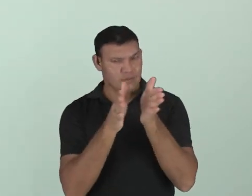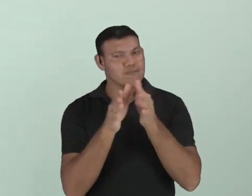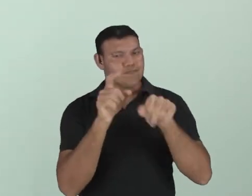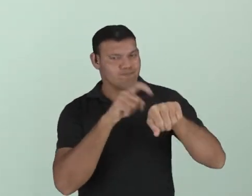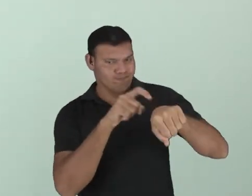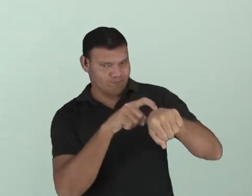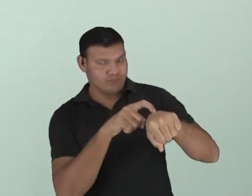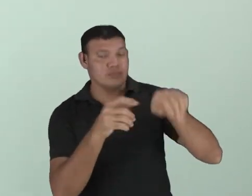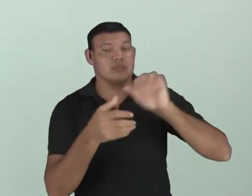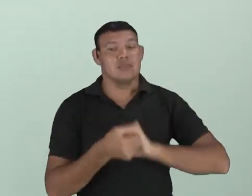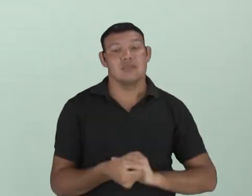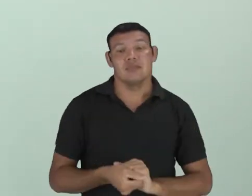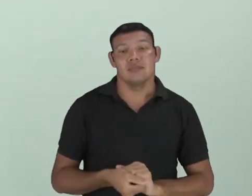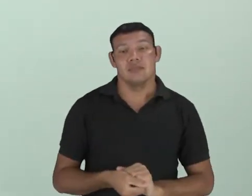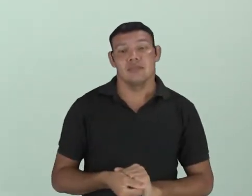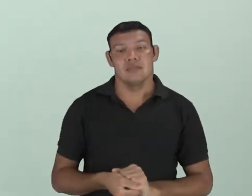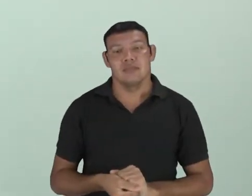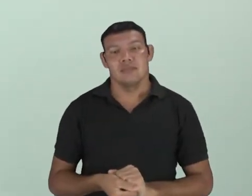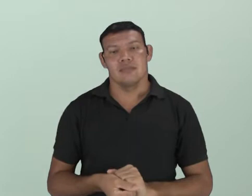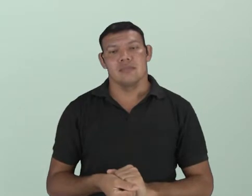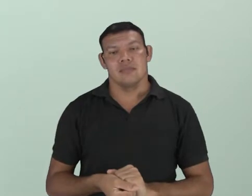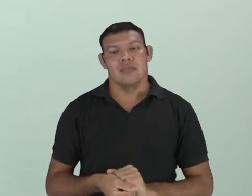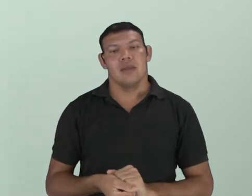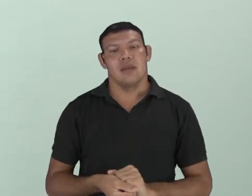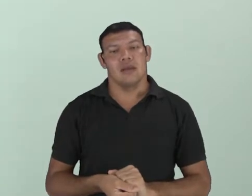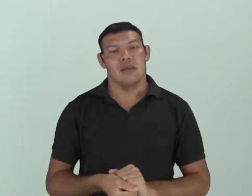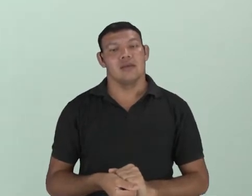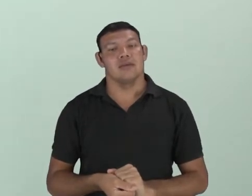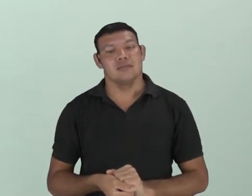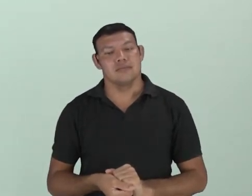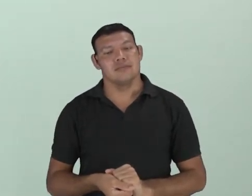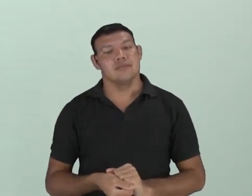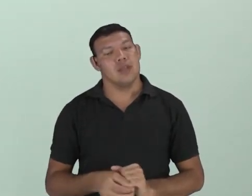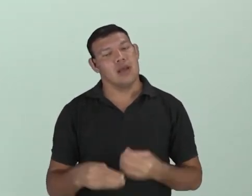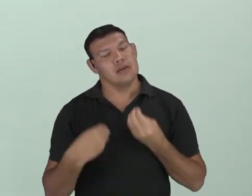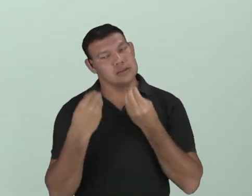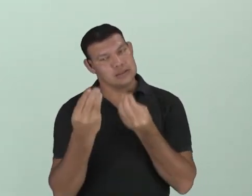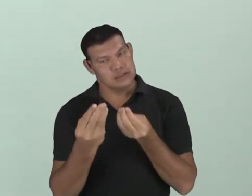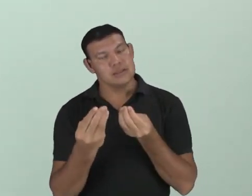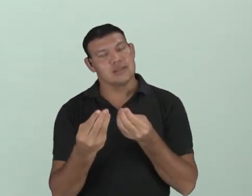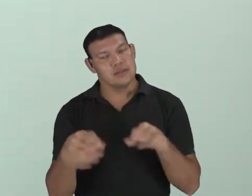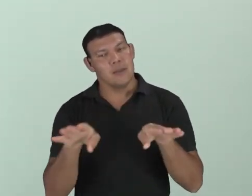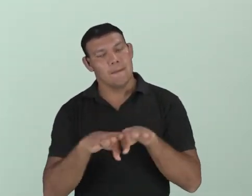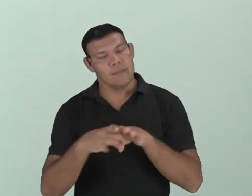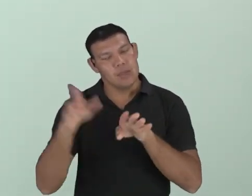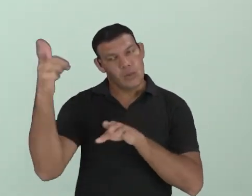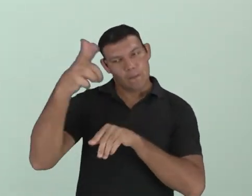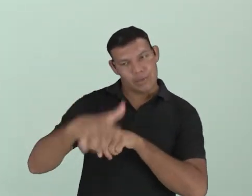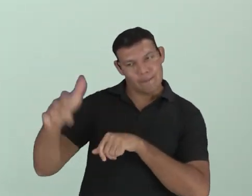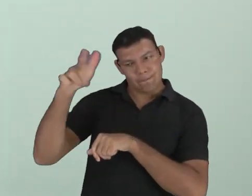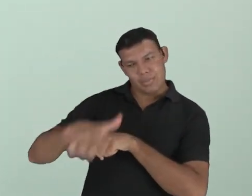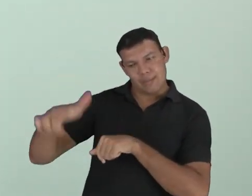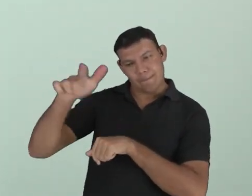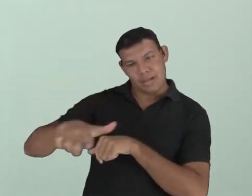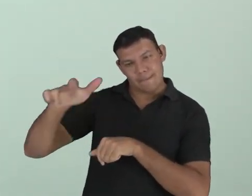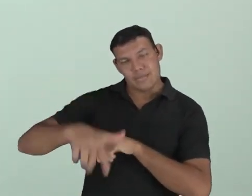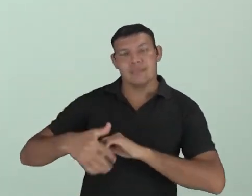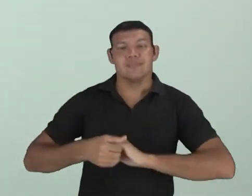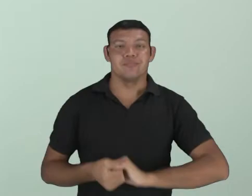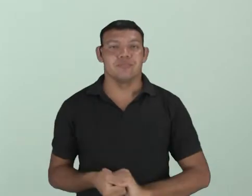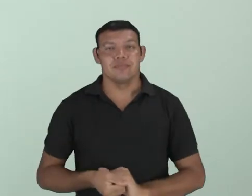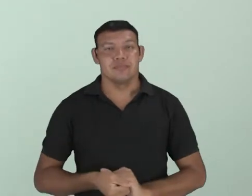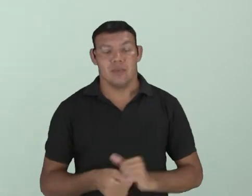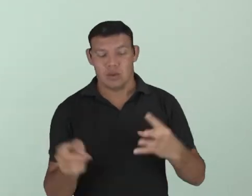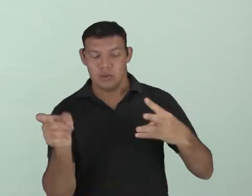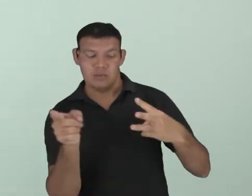marca o tempo, dá essa recompensa e depois volta a repetir a quantidade de vezes que for necessário. O